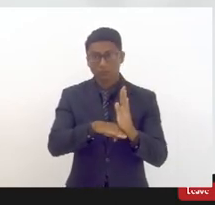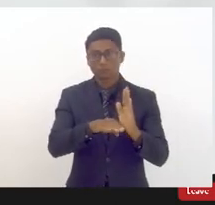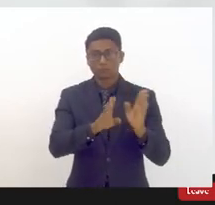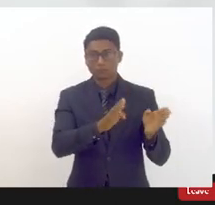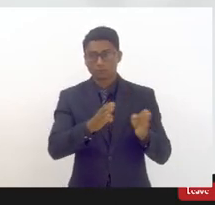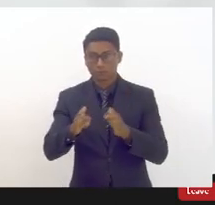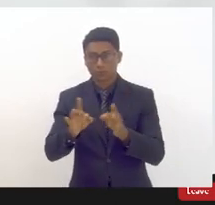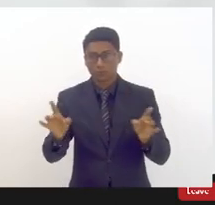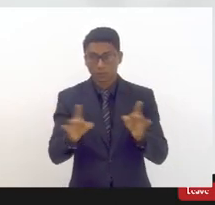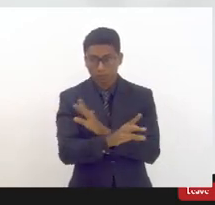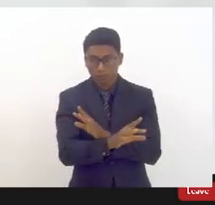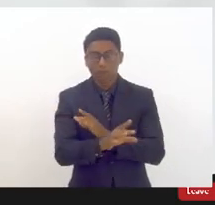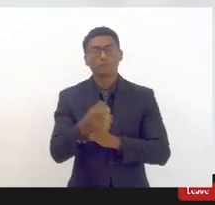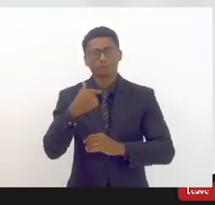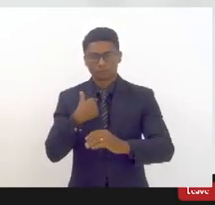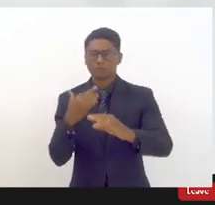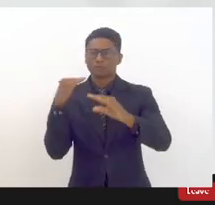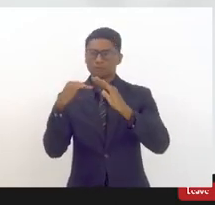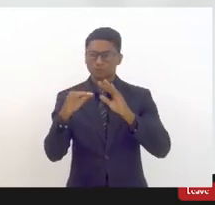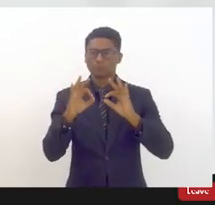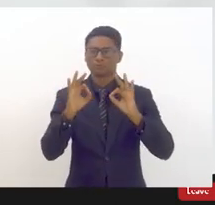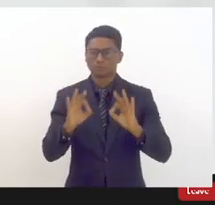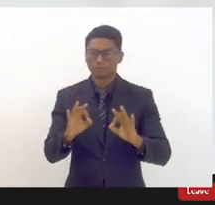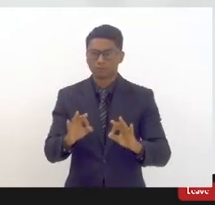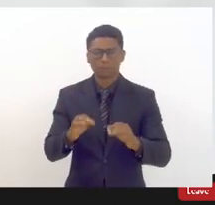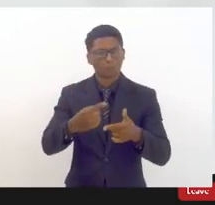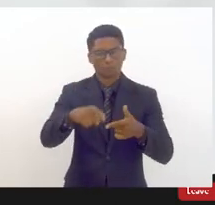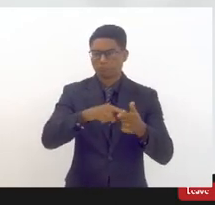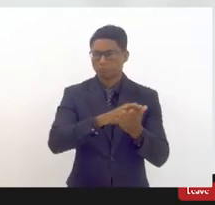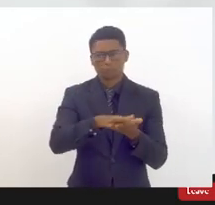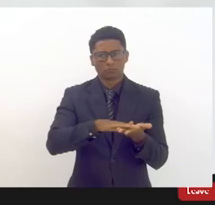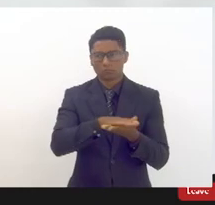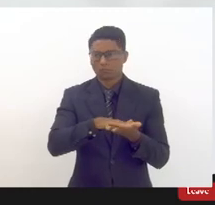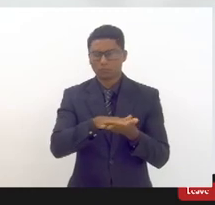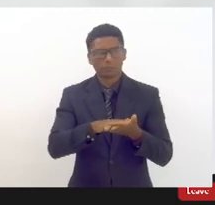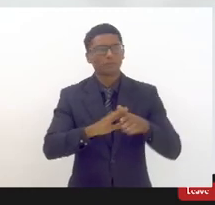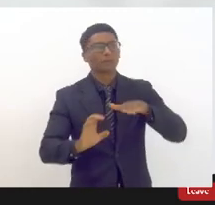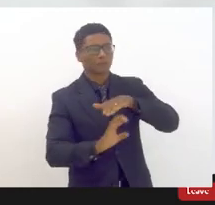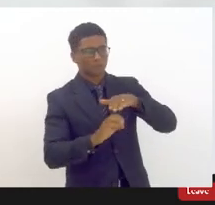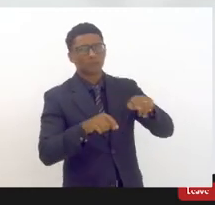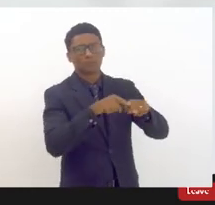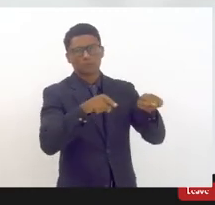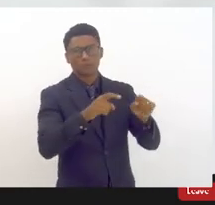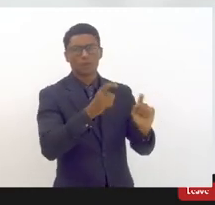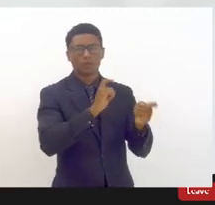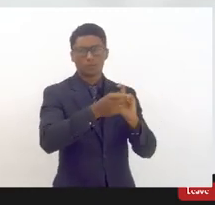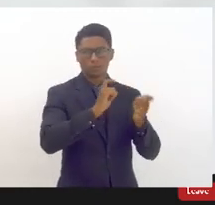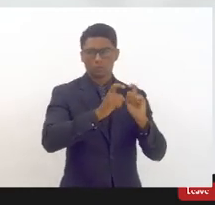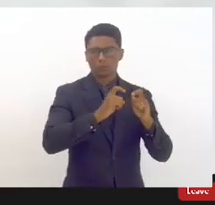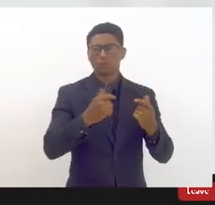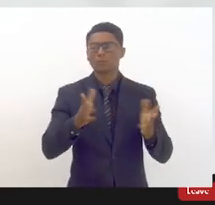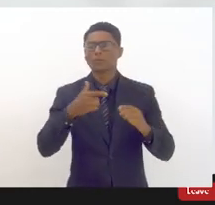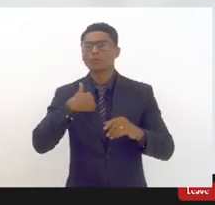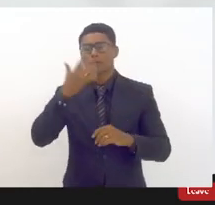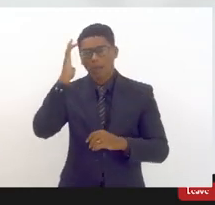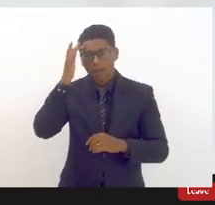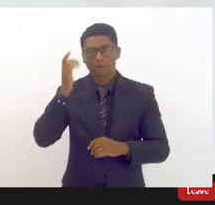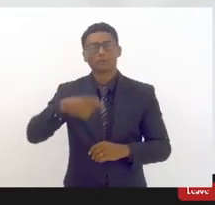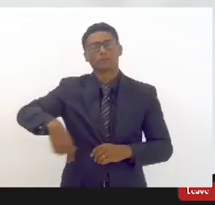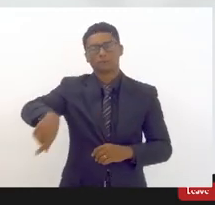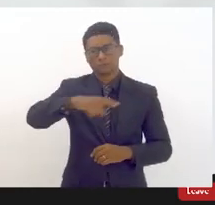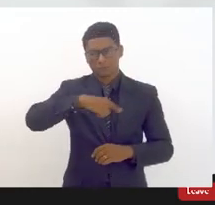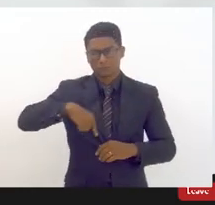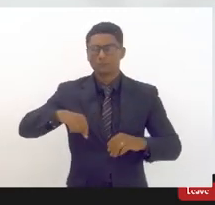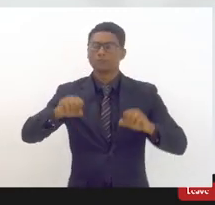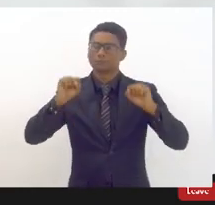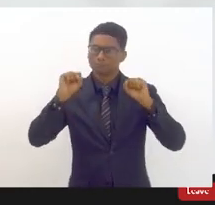pessoalmente não vejo nenhum problema em encaminhar. Obviamente tem discussões internas aqui com as prestadoras, né, via aí, mas eu entendo que a gente pode aí